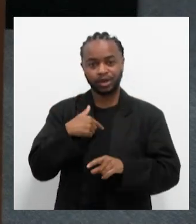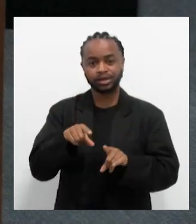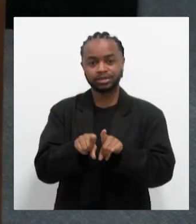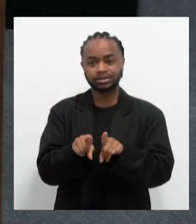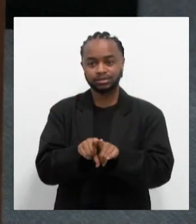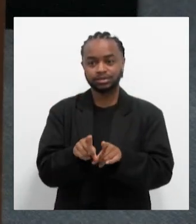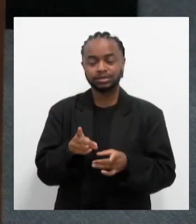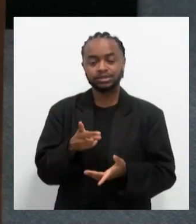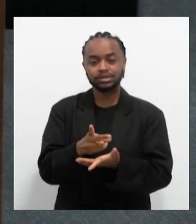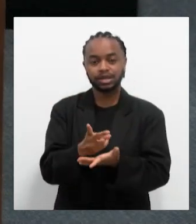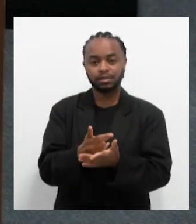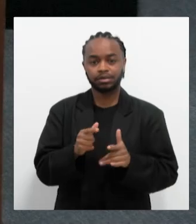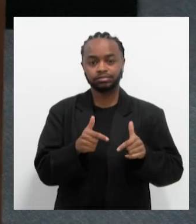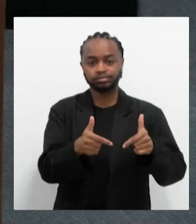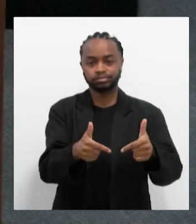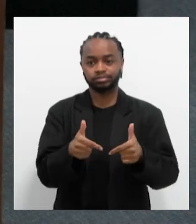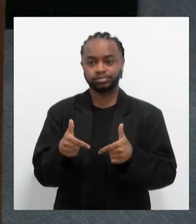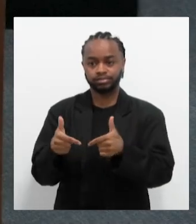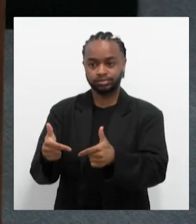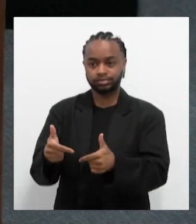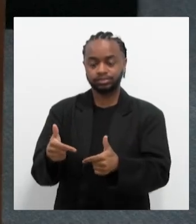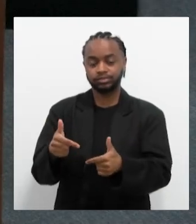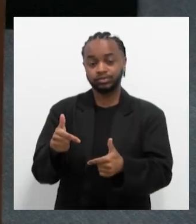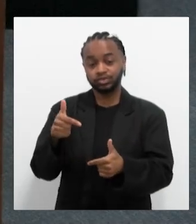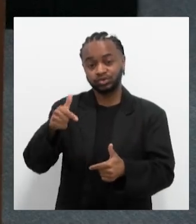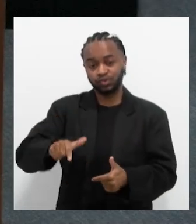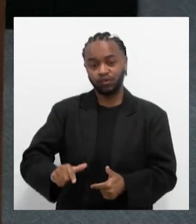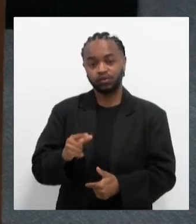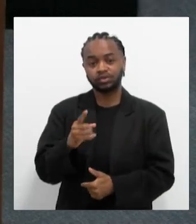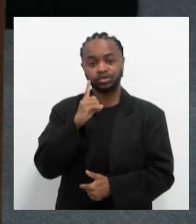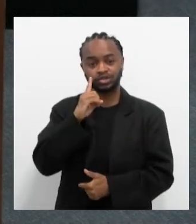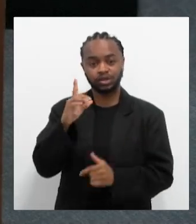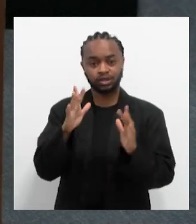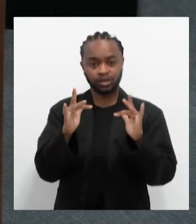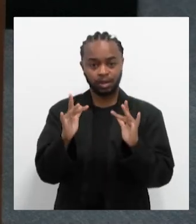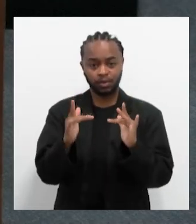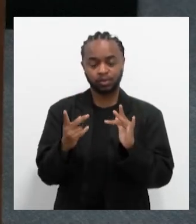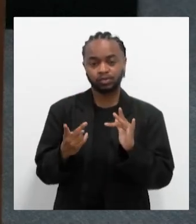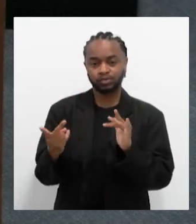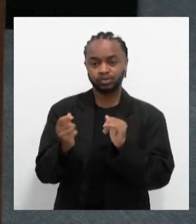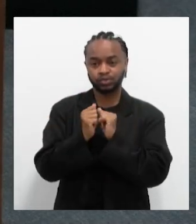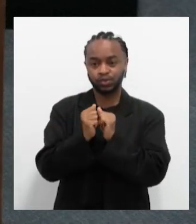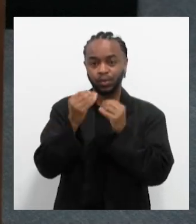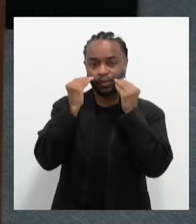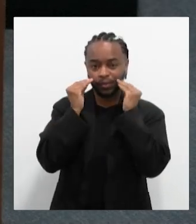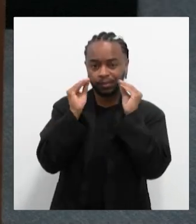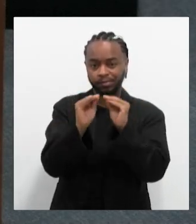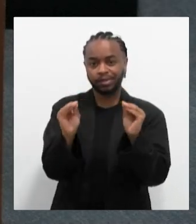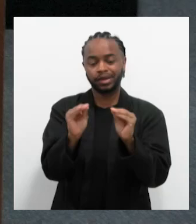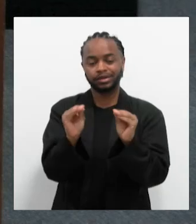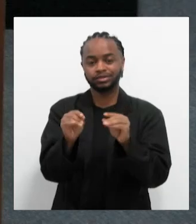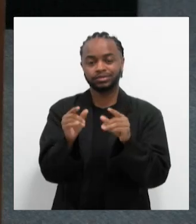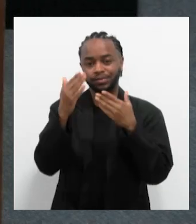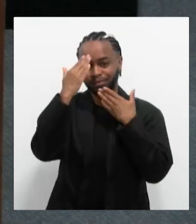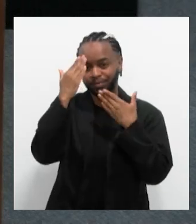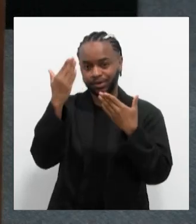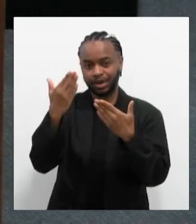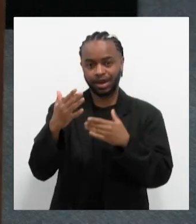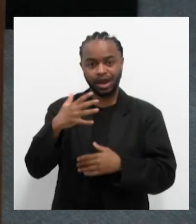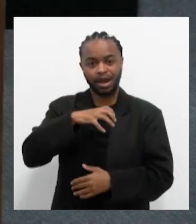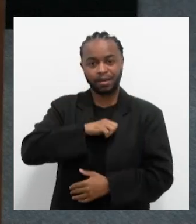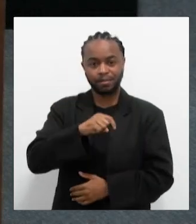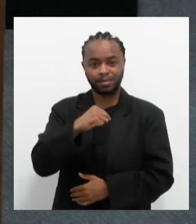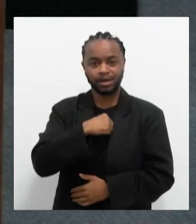minhas iniciativas. Mais um Dia dos Namorados. Um beijo para você e muito obrigado por me amar